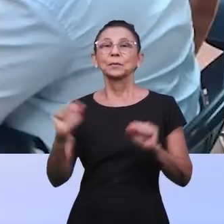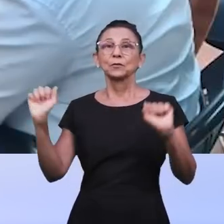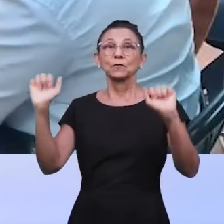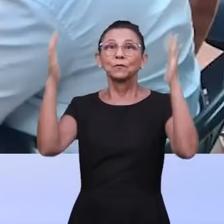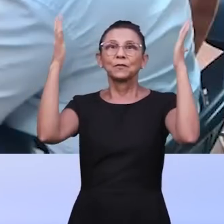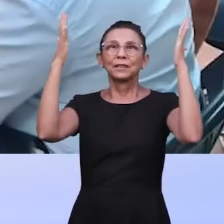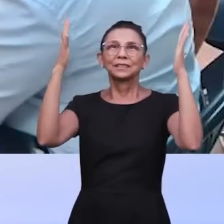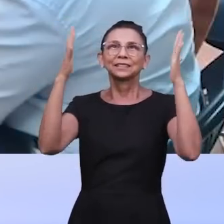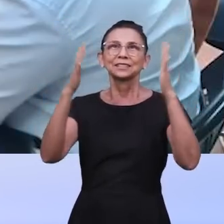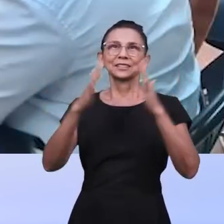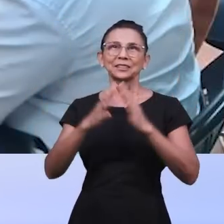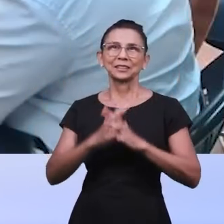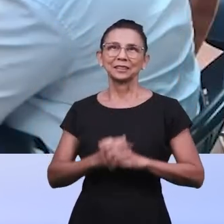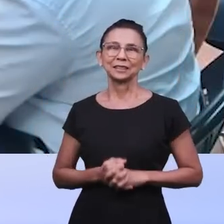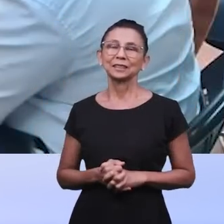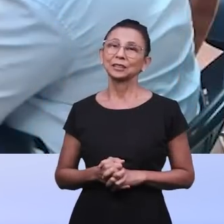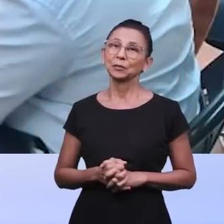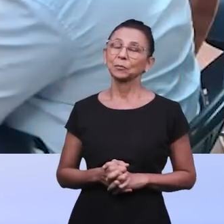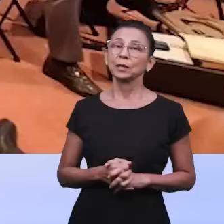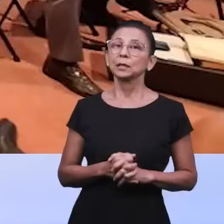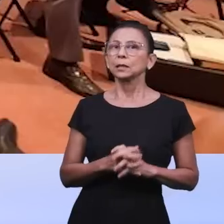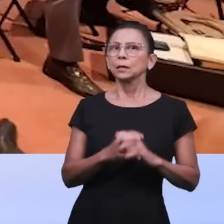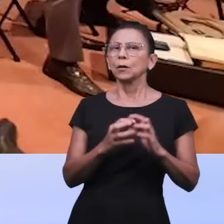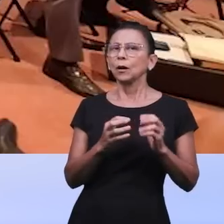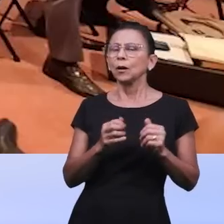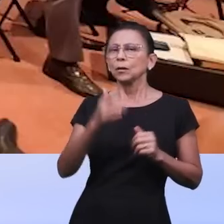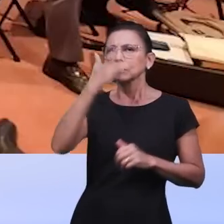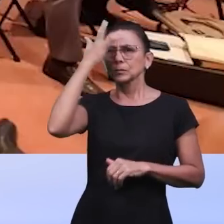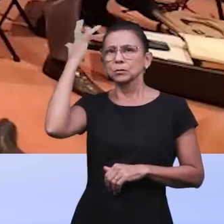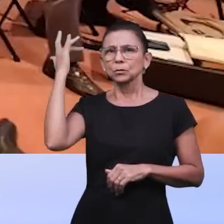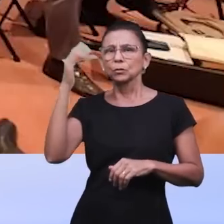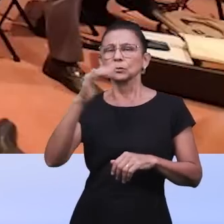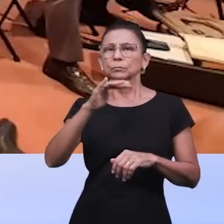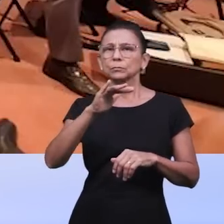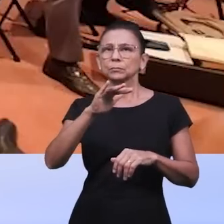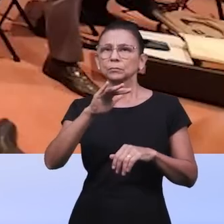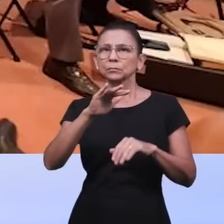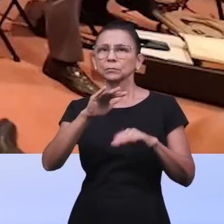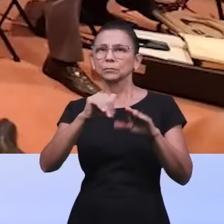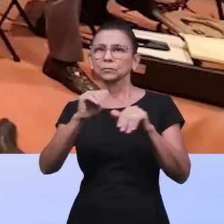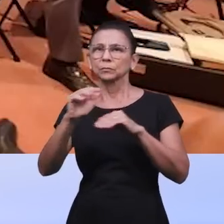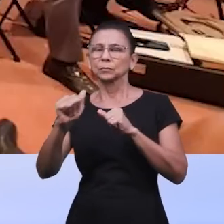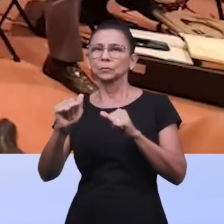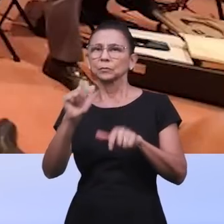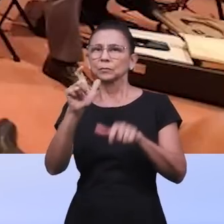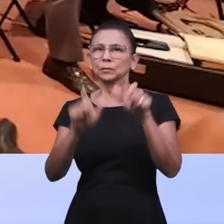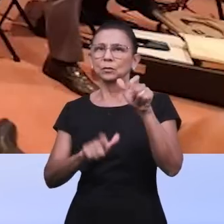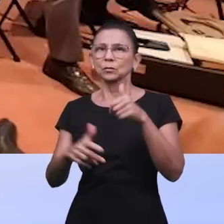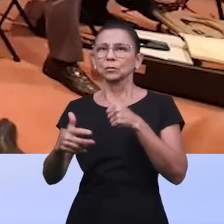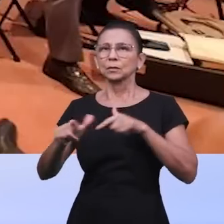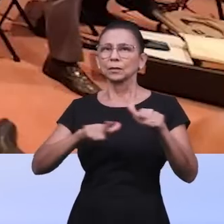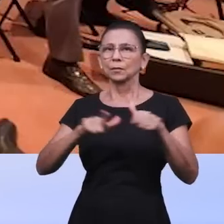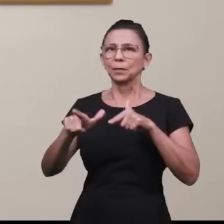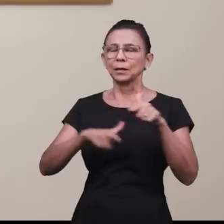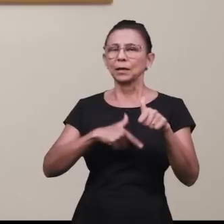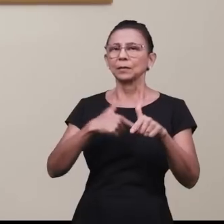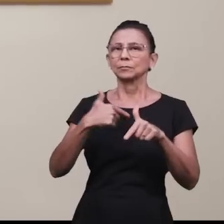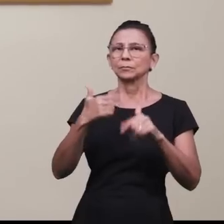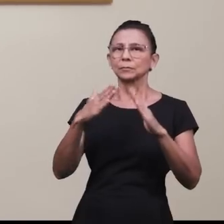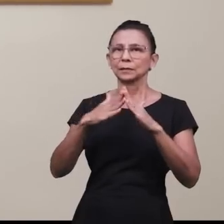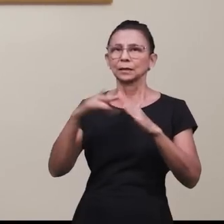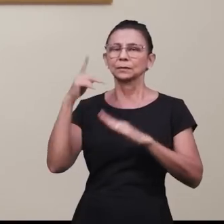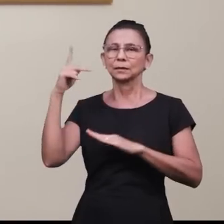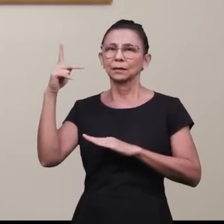pelas muitas bênçãos recebidas neste final de semana. A ICM Bournemouth está sob o ministério do pastor Luiz Brumati.